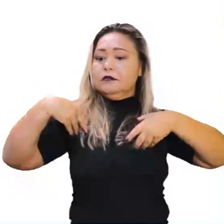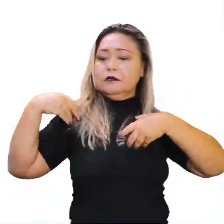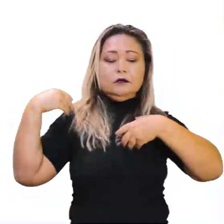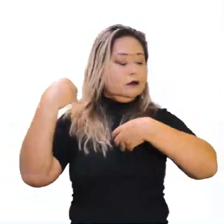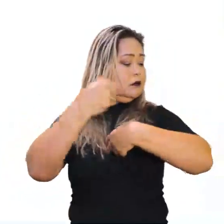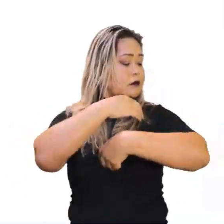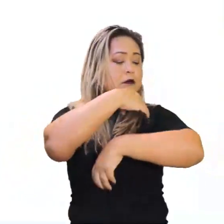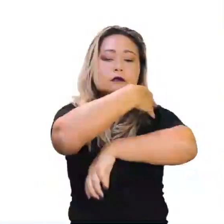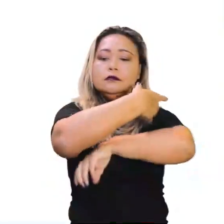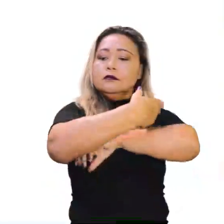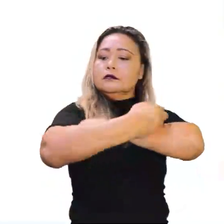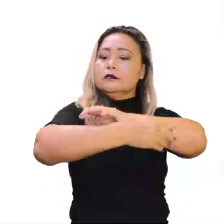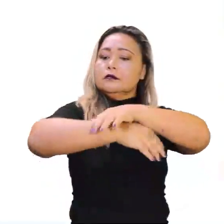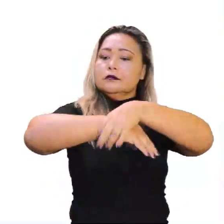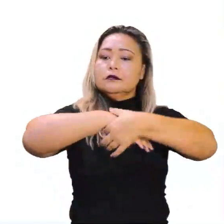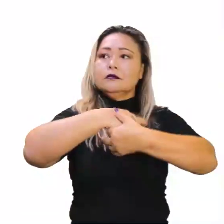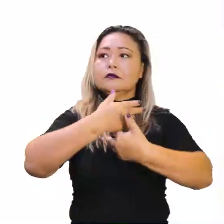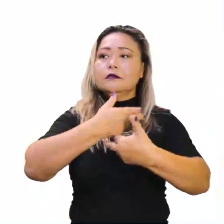de